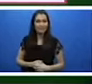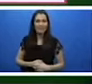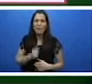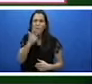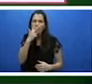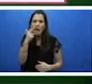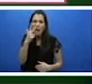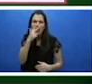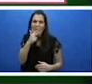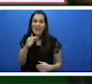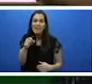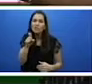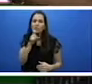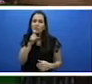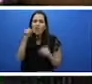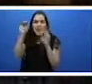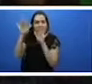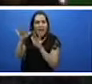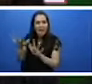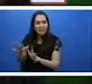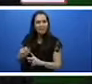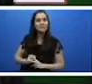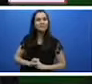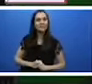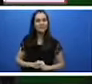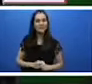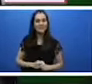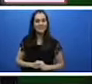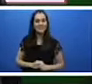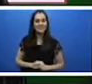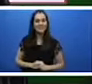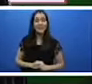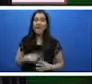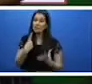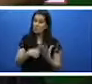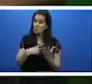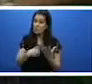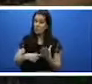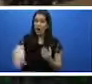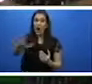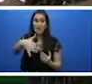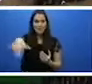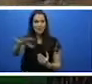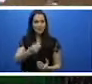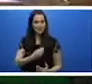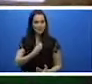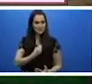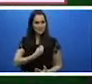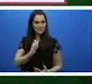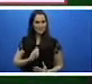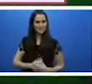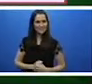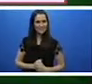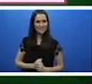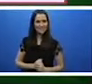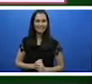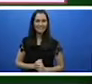características dos animais é de acordo também, tá? Com o ambiente em que ele vive, ok?